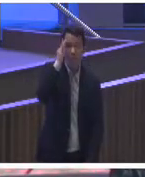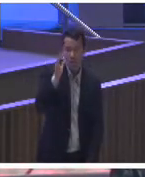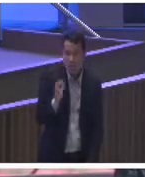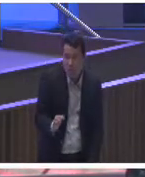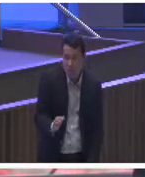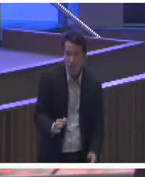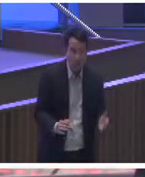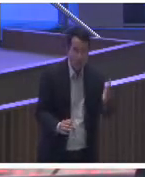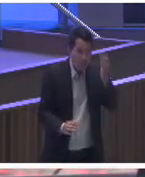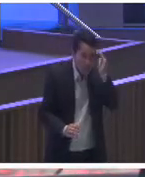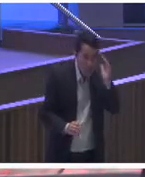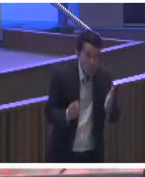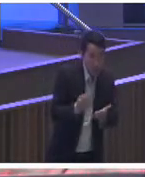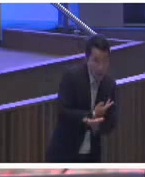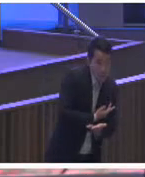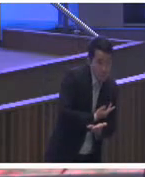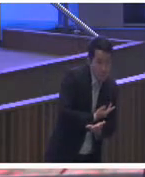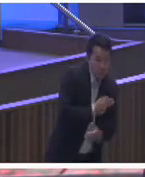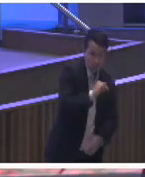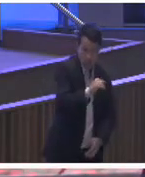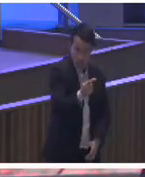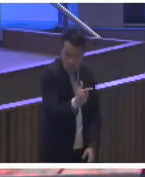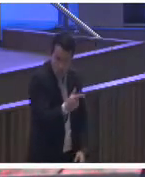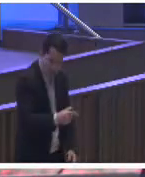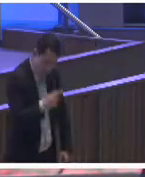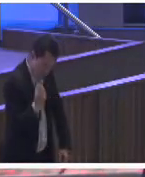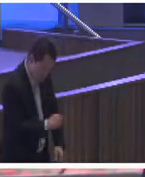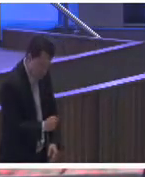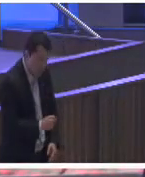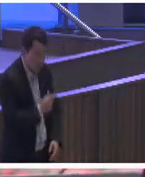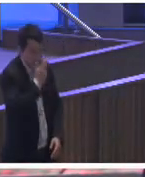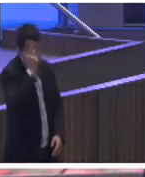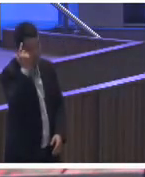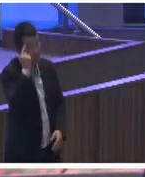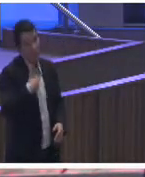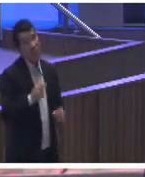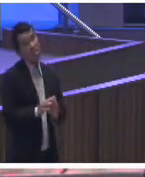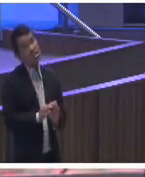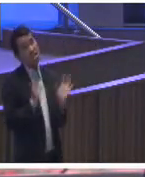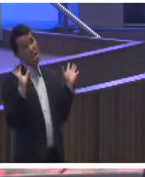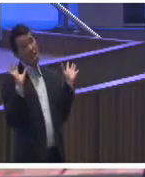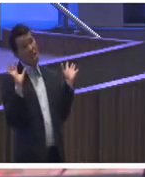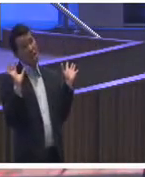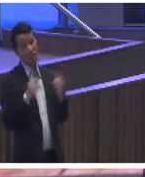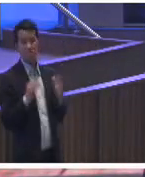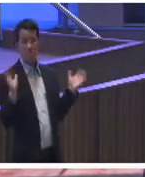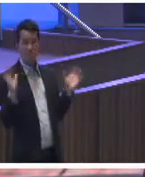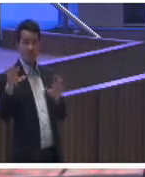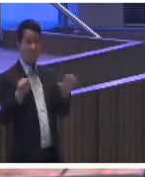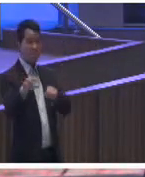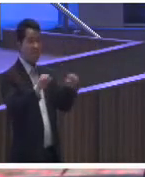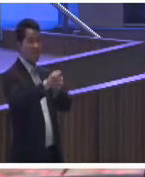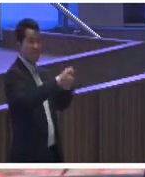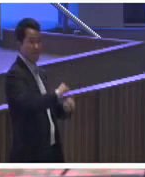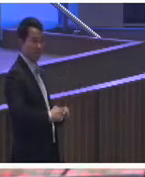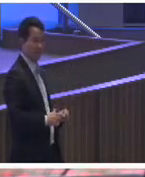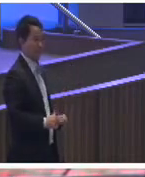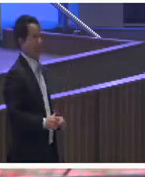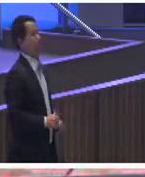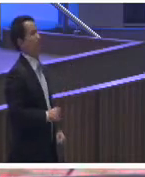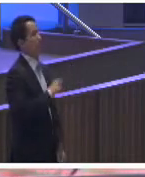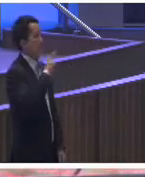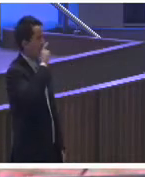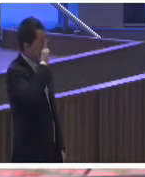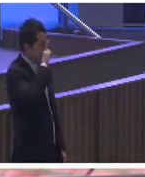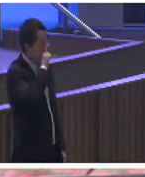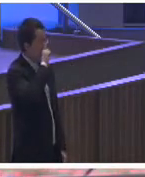impõe os limites e suscita novamente o temor do Senhor, e caso não haja arrependimento, há pelo menos a